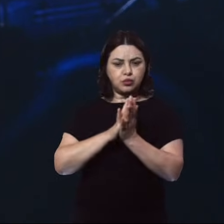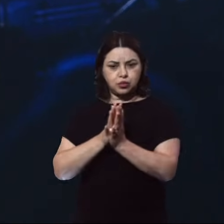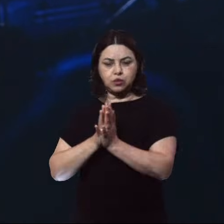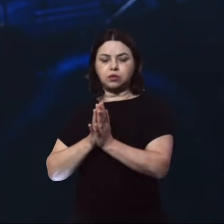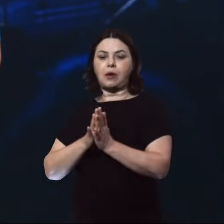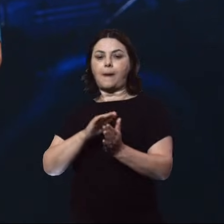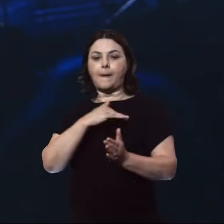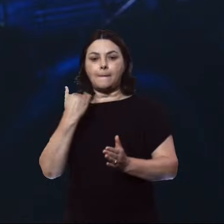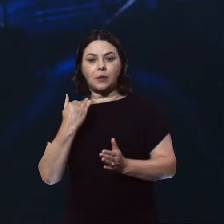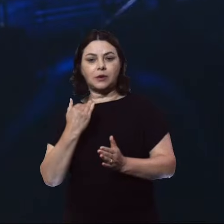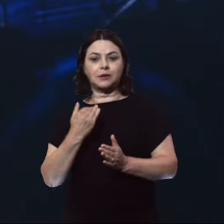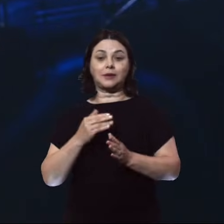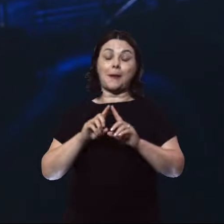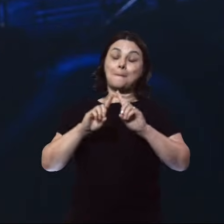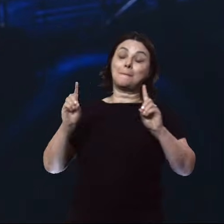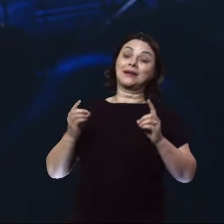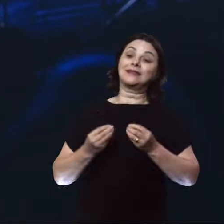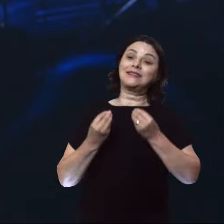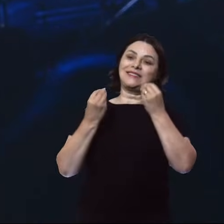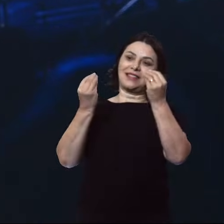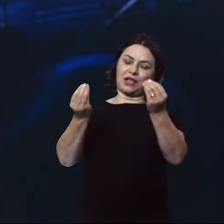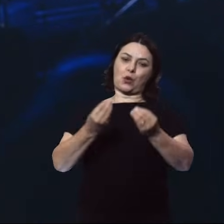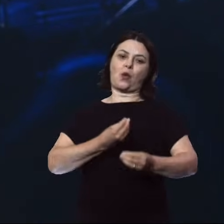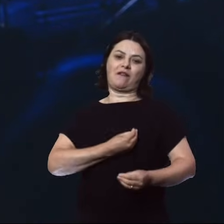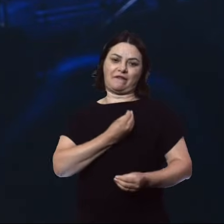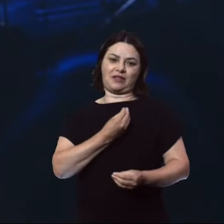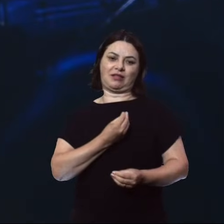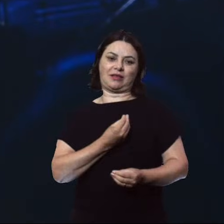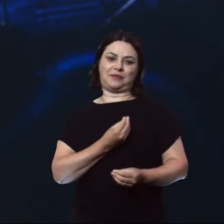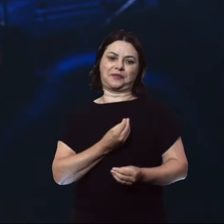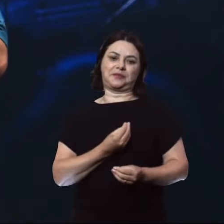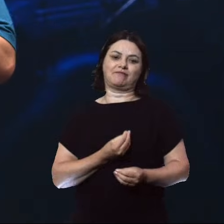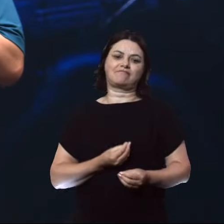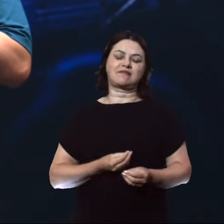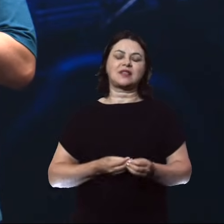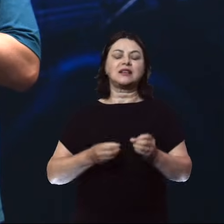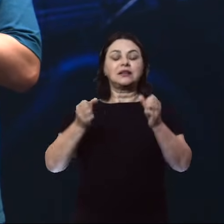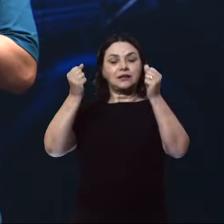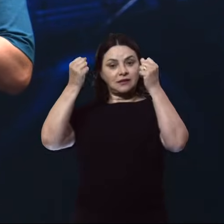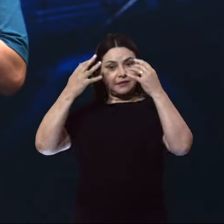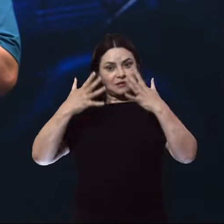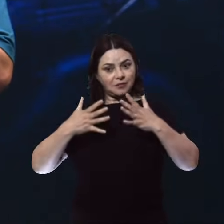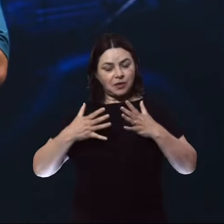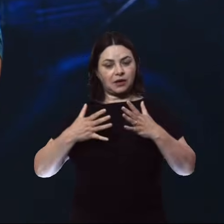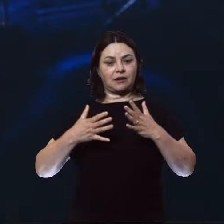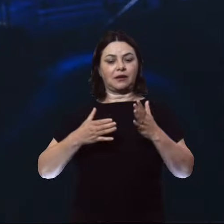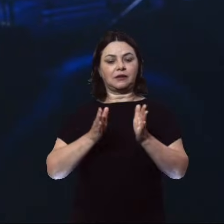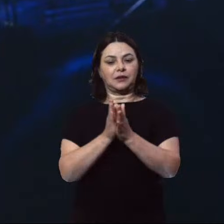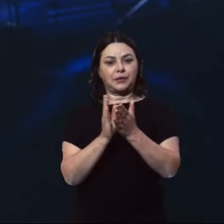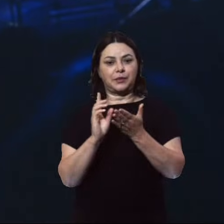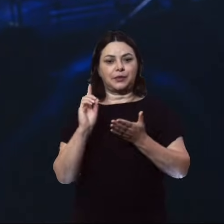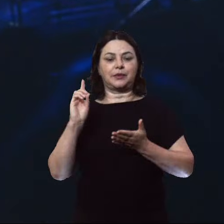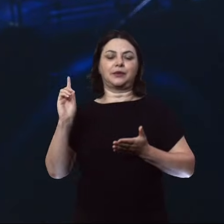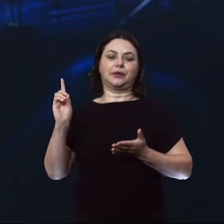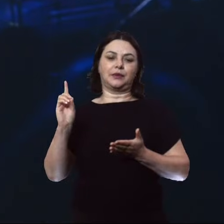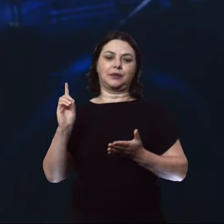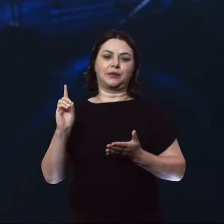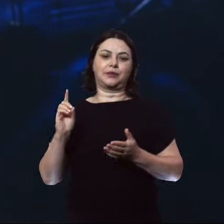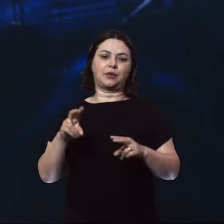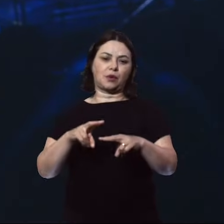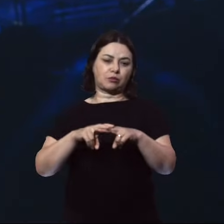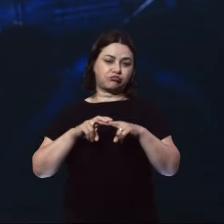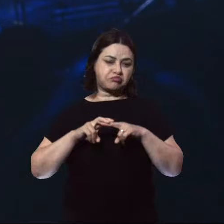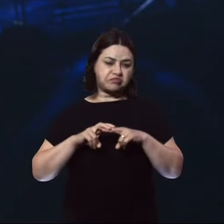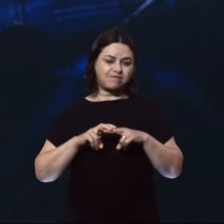a imortalidade mediante o Evangelho. Para esse Evangelho eu fui designado pregador, apóstolo e mestre, e por isso estou sofrendo